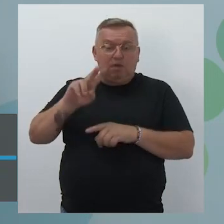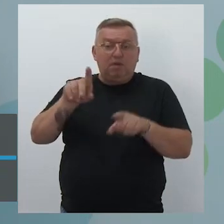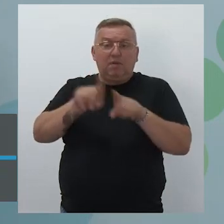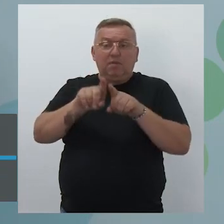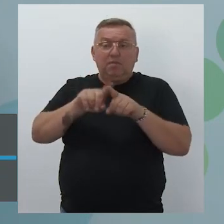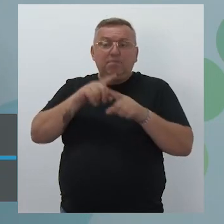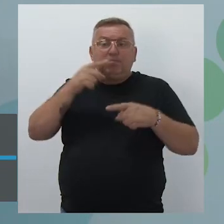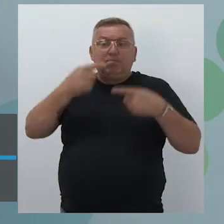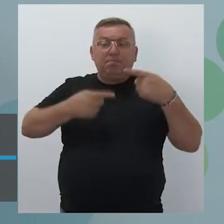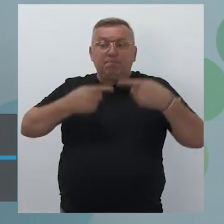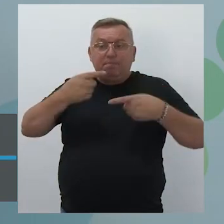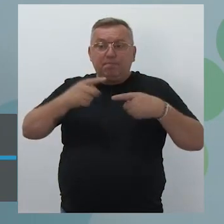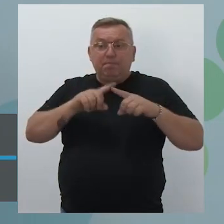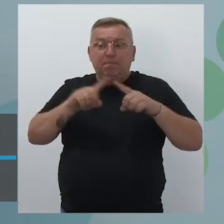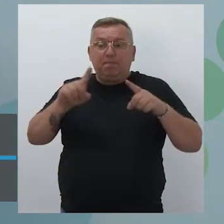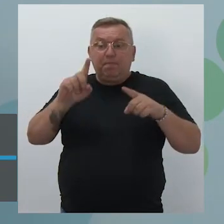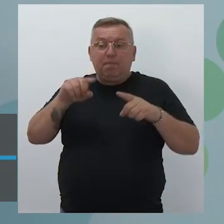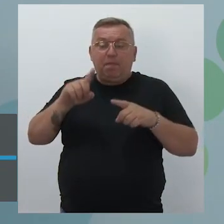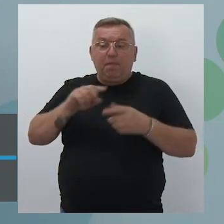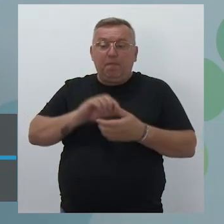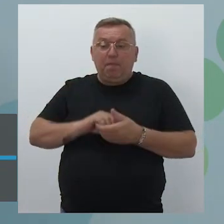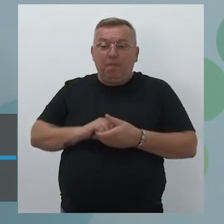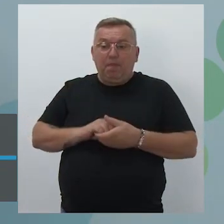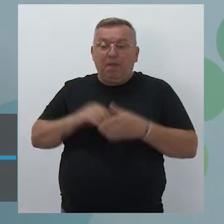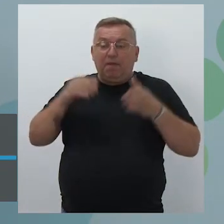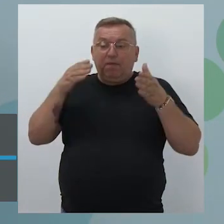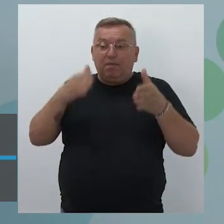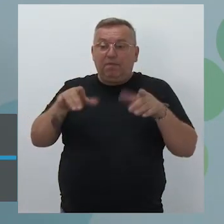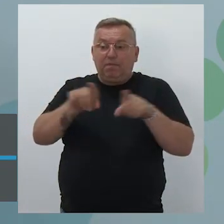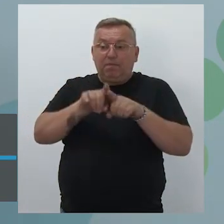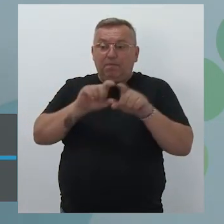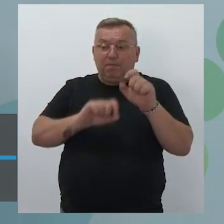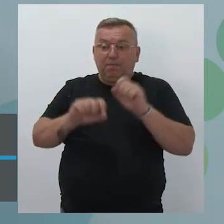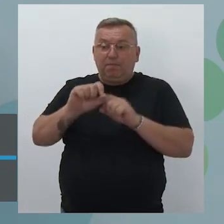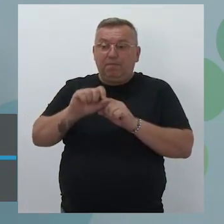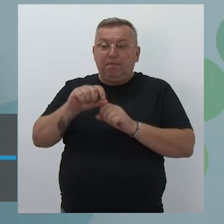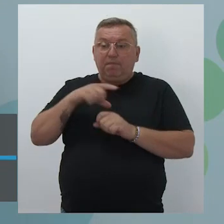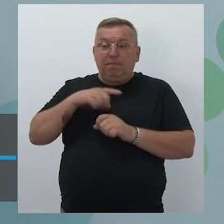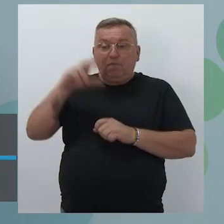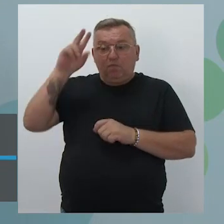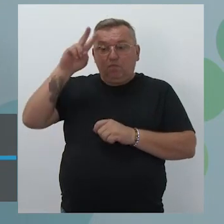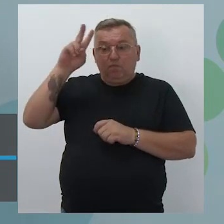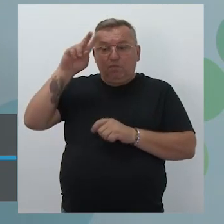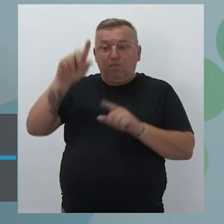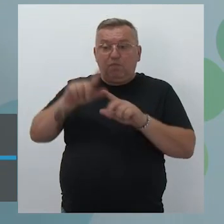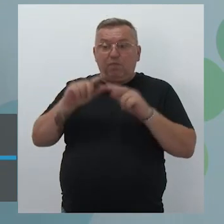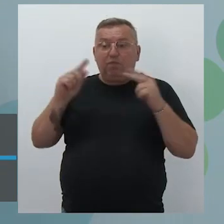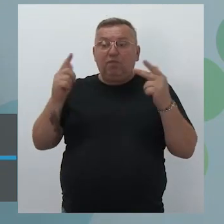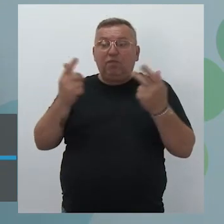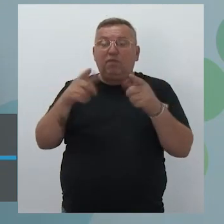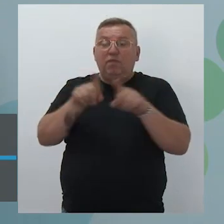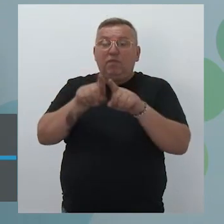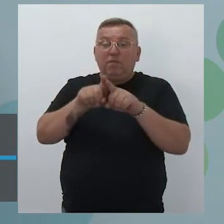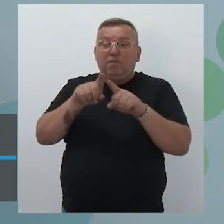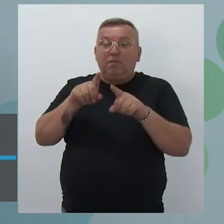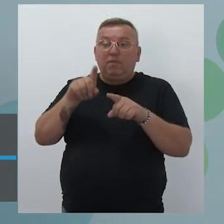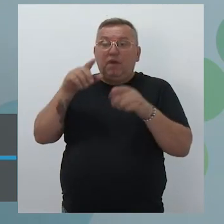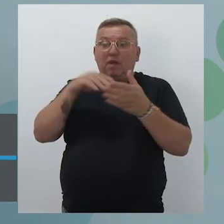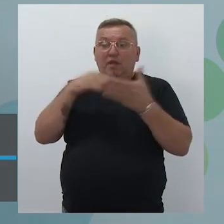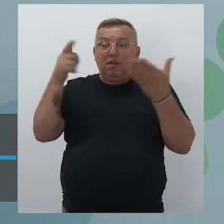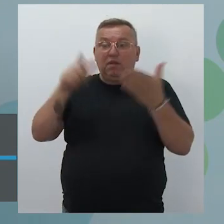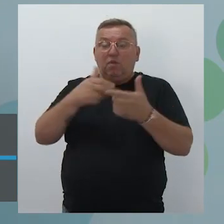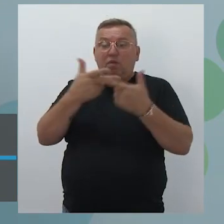são discutidas, são abordadas por história e geografia e, inclusive, até